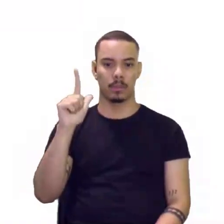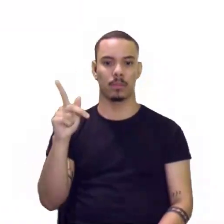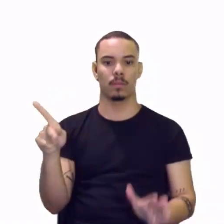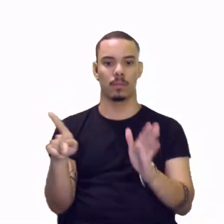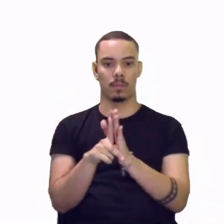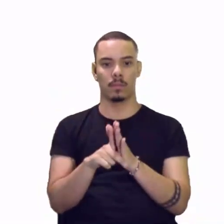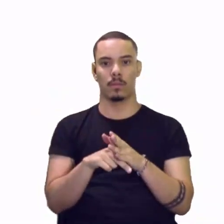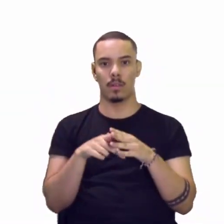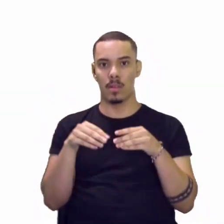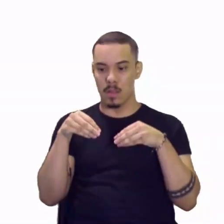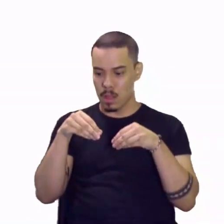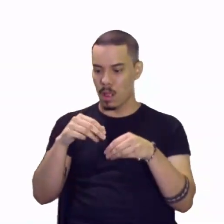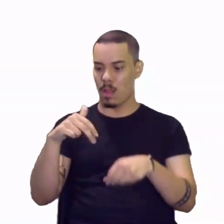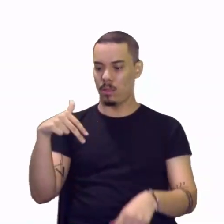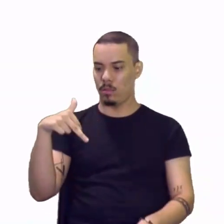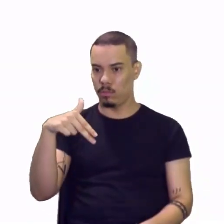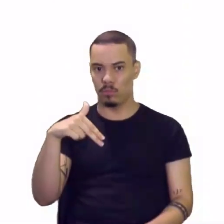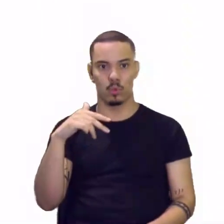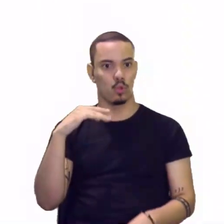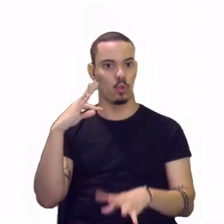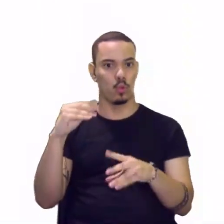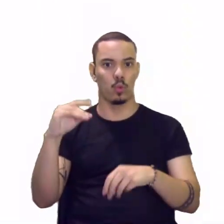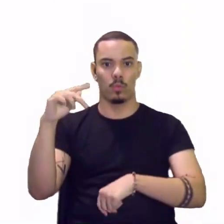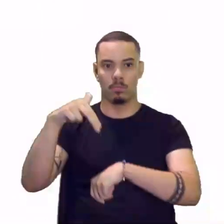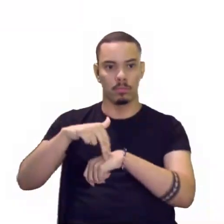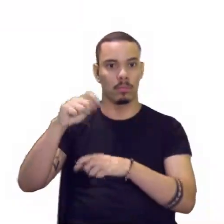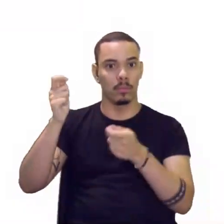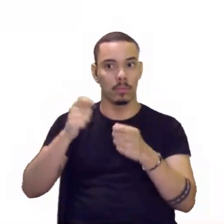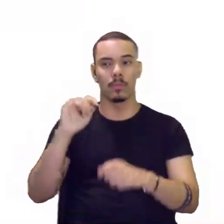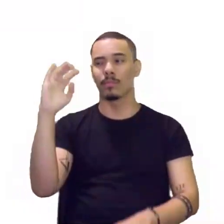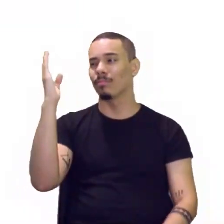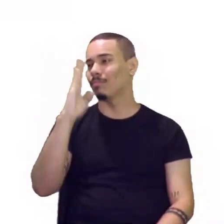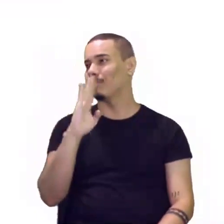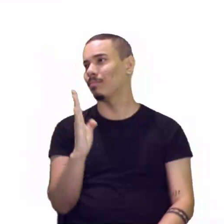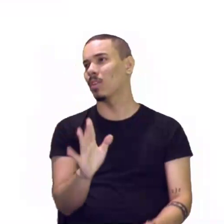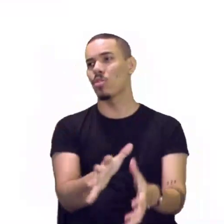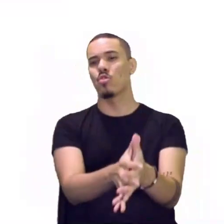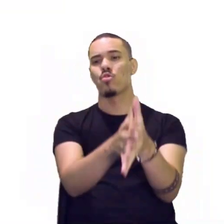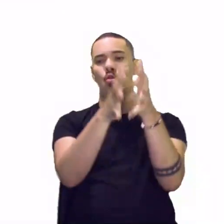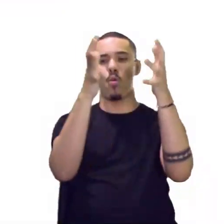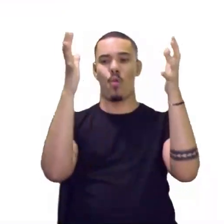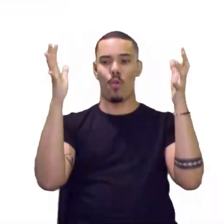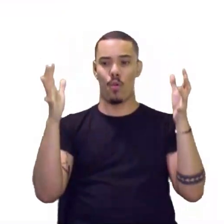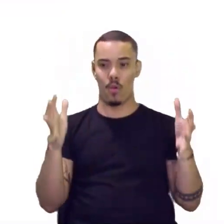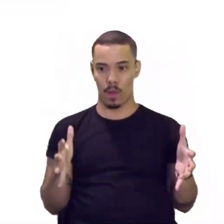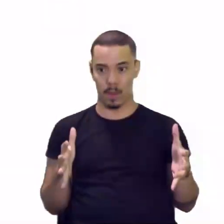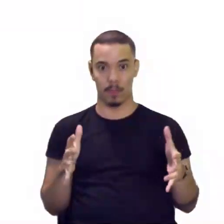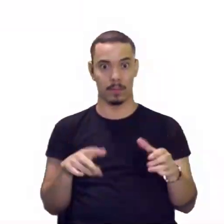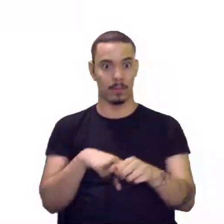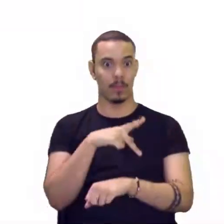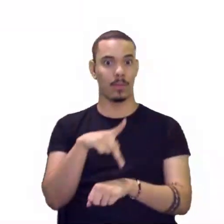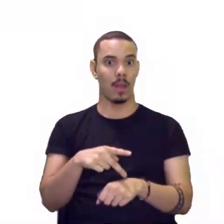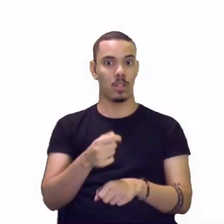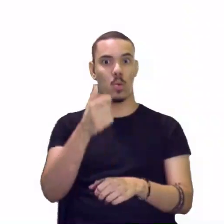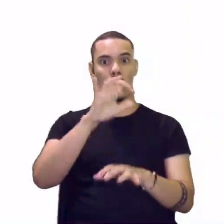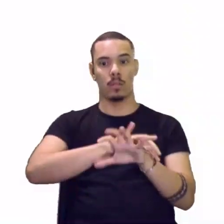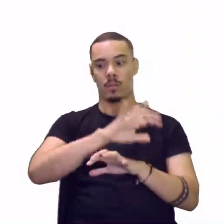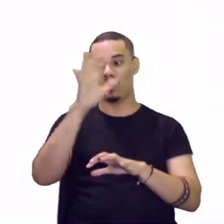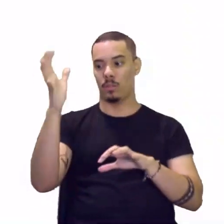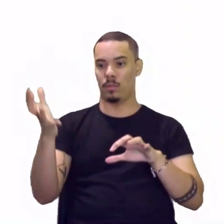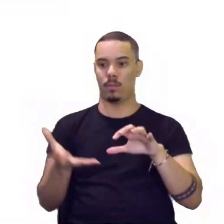15.719 de fronteira terrestre. Então, nosso Brasil é um extenso território. É um país continente, né? Muito